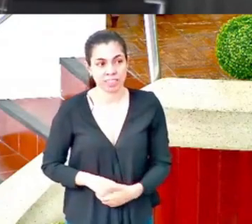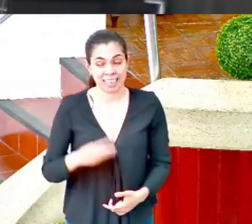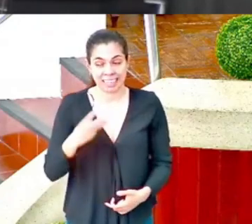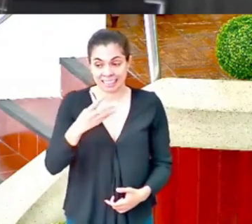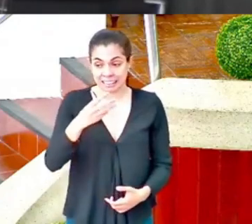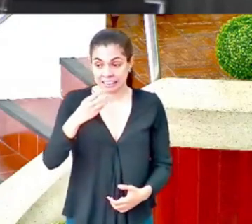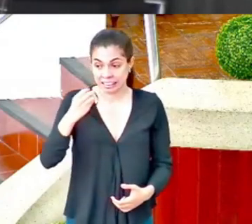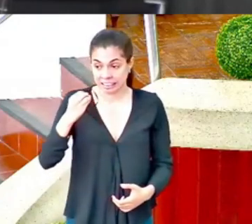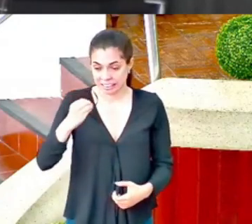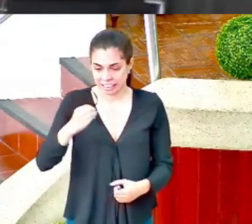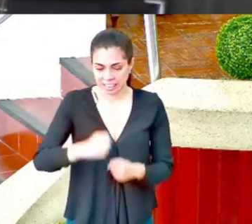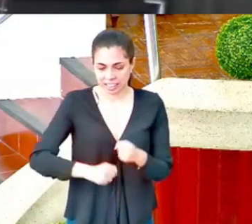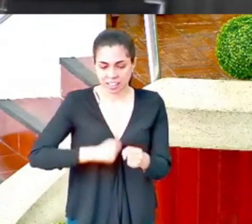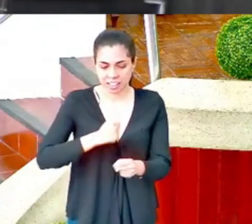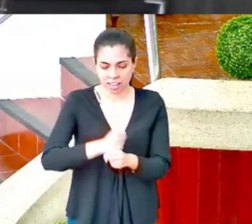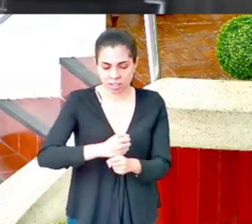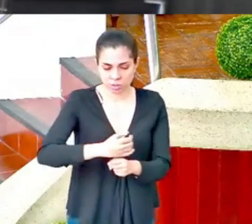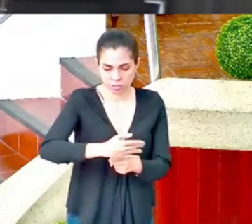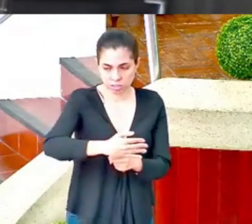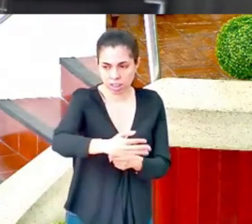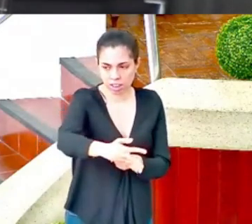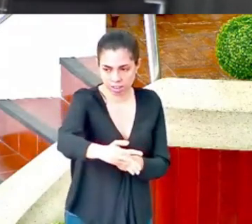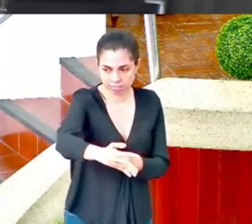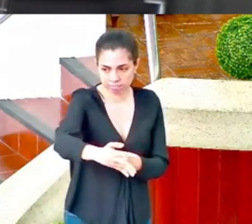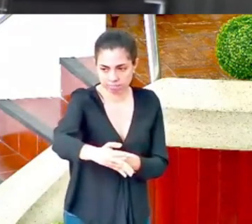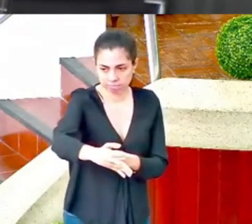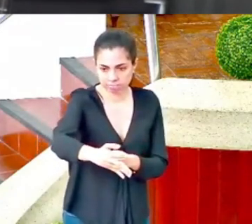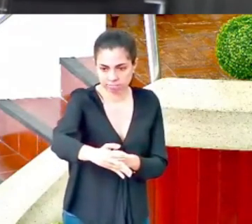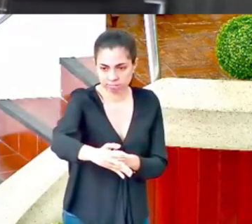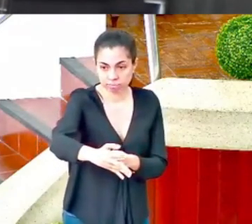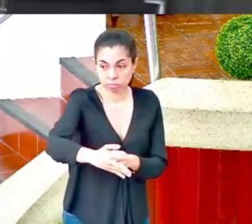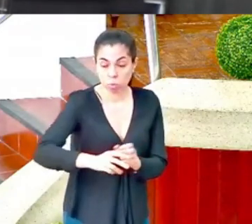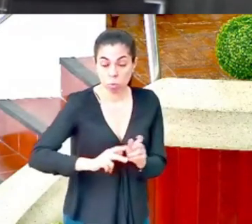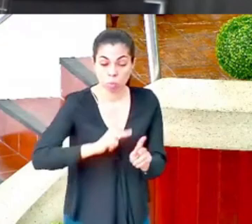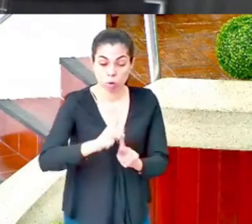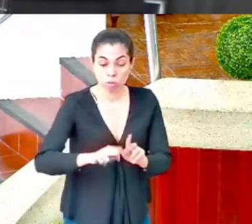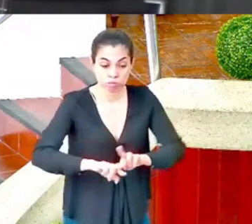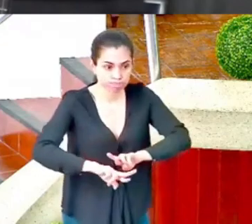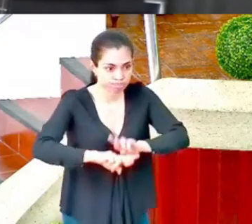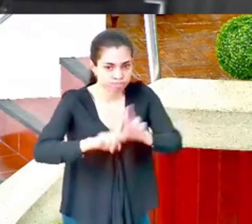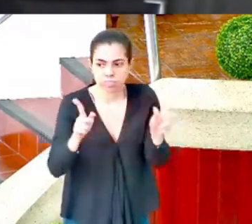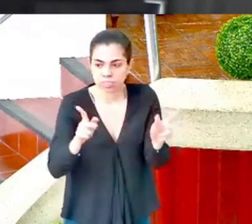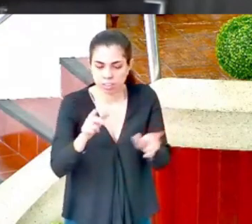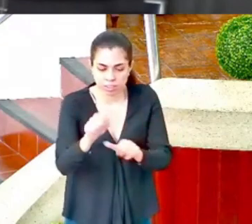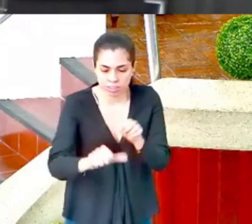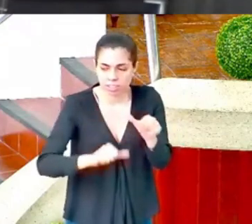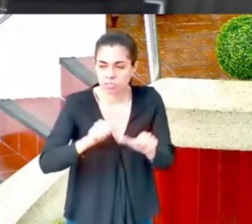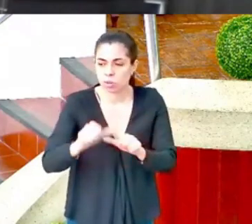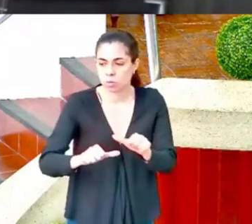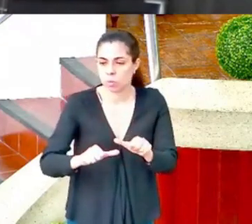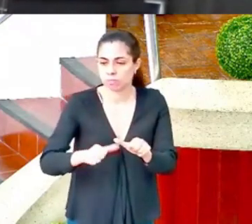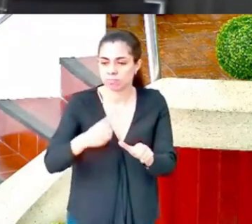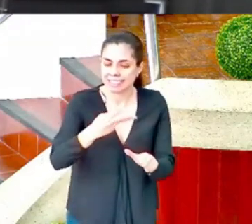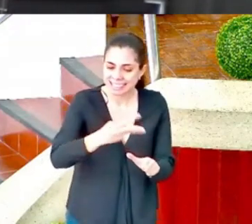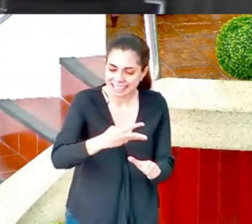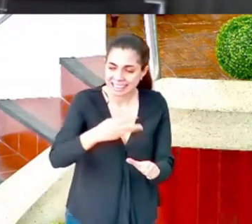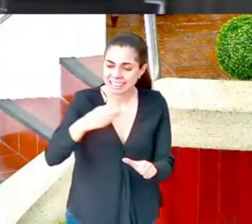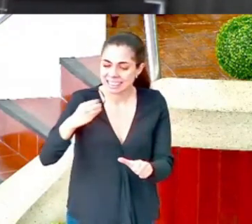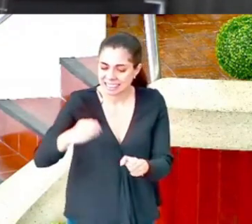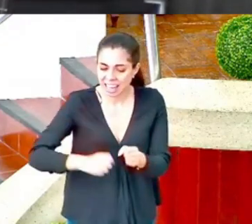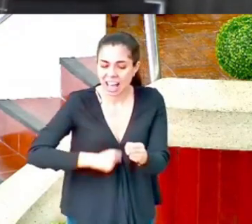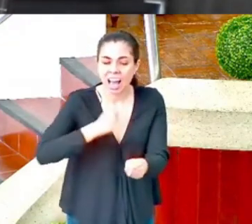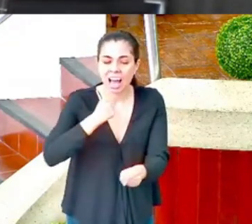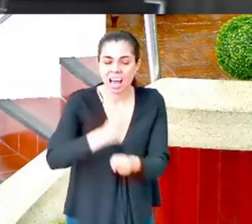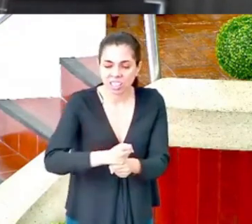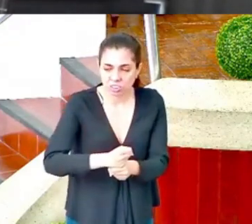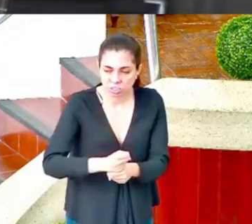ofereceu sacrifícios ou oferendas para deuses ou deusas de fertilidades. Por 30 anos um povo só